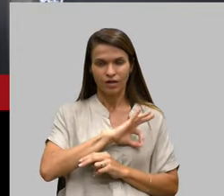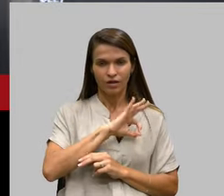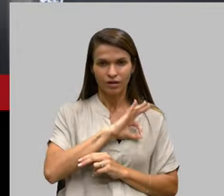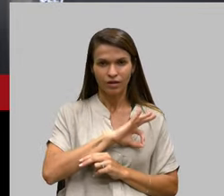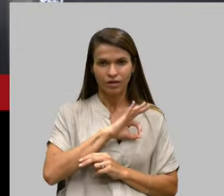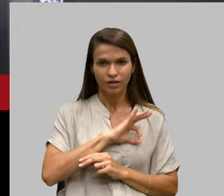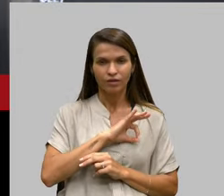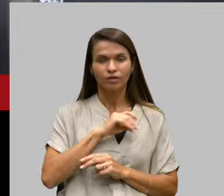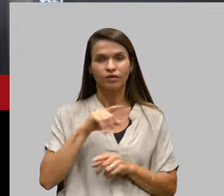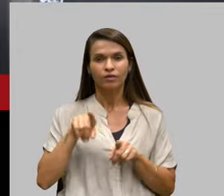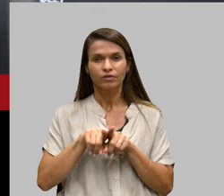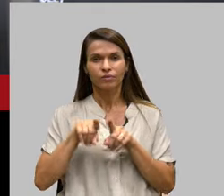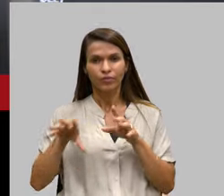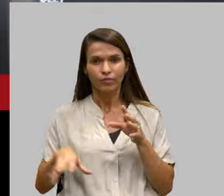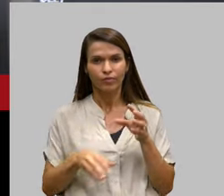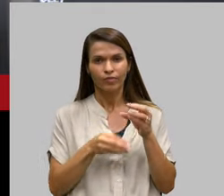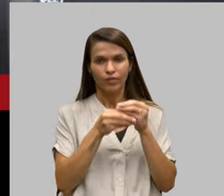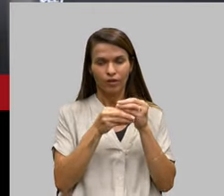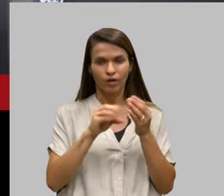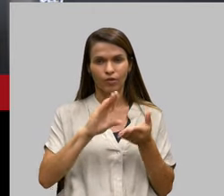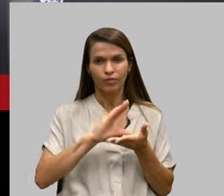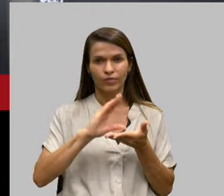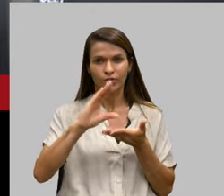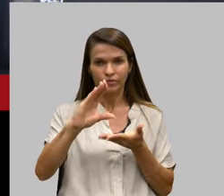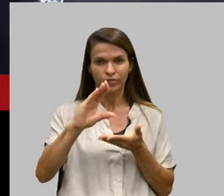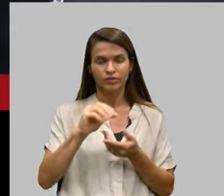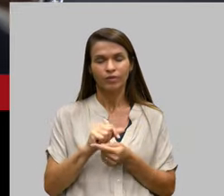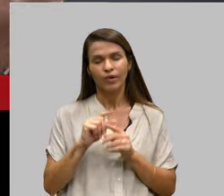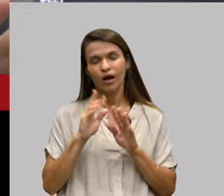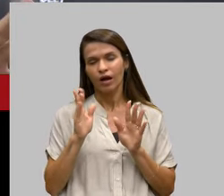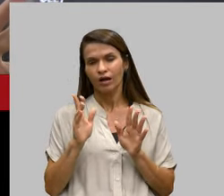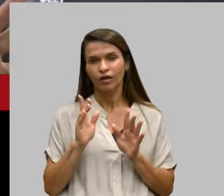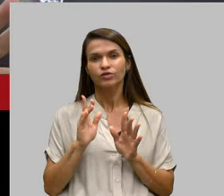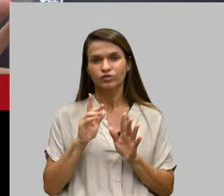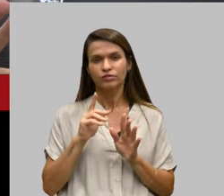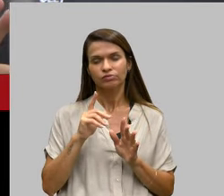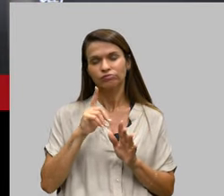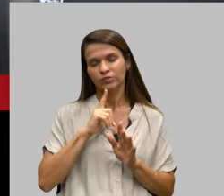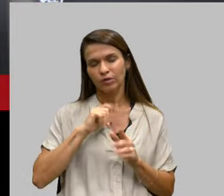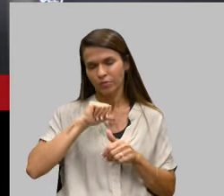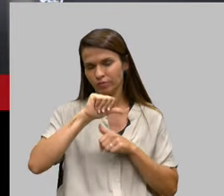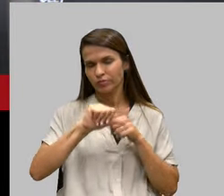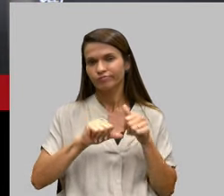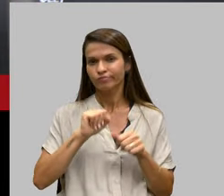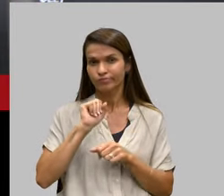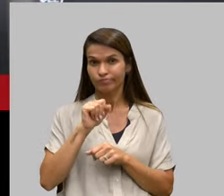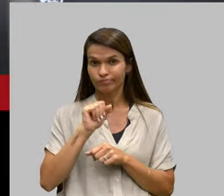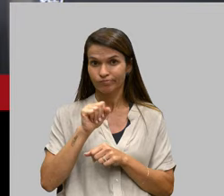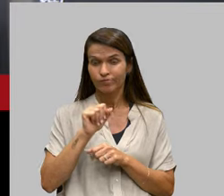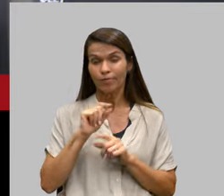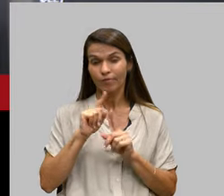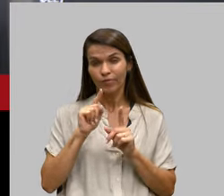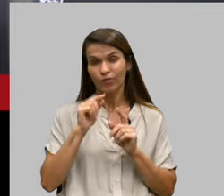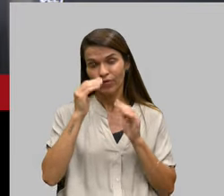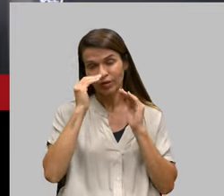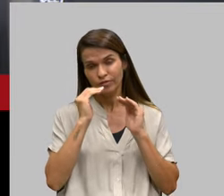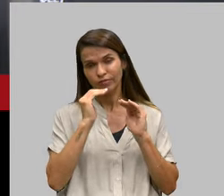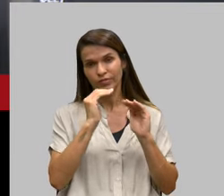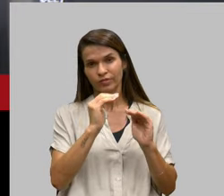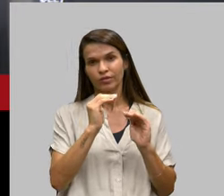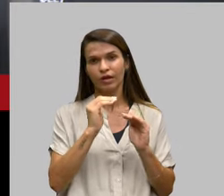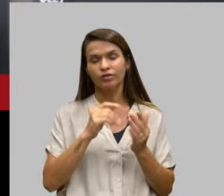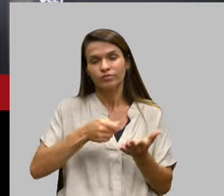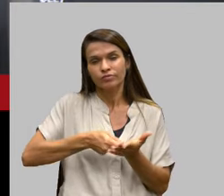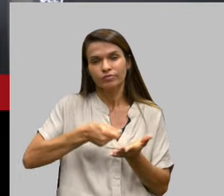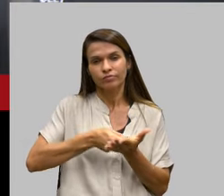atrelar a contribuição Mas eles falaram assim olha nós estamos fazendo uma grande mudança Mas vamos respeitar ainda que eu lhe exijo um